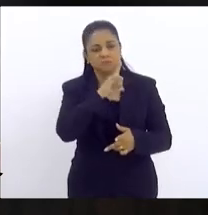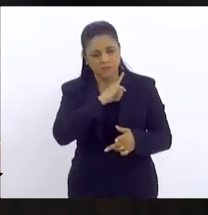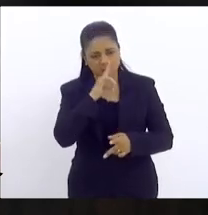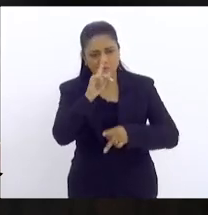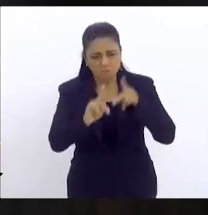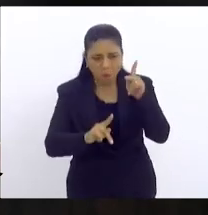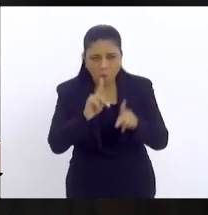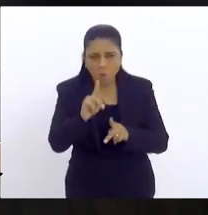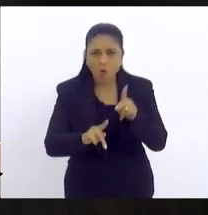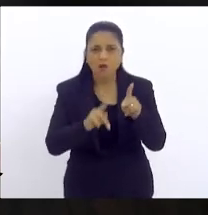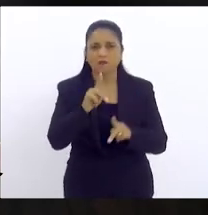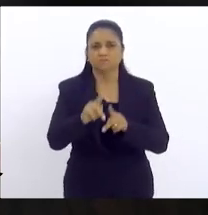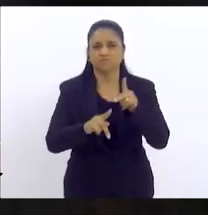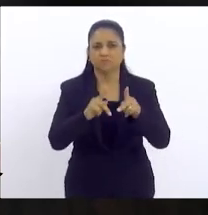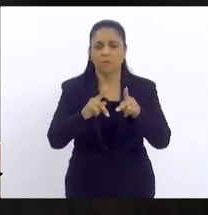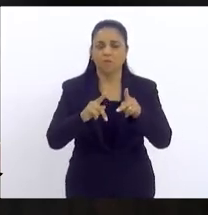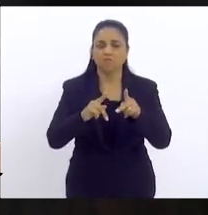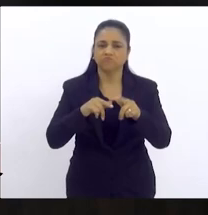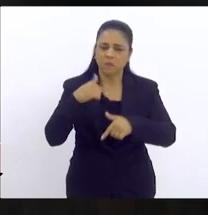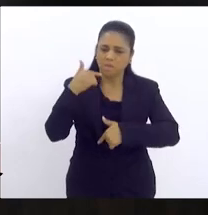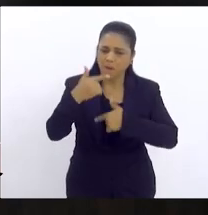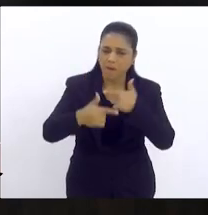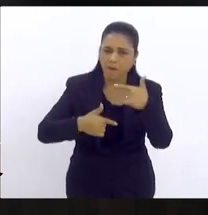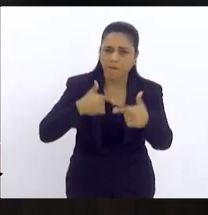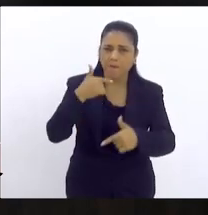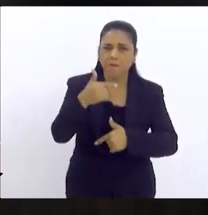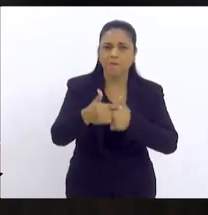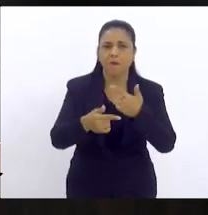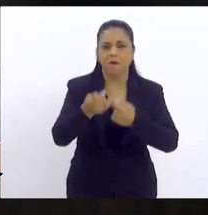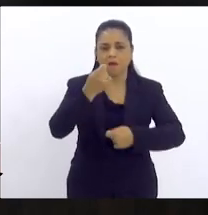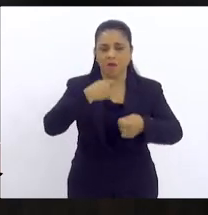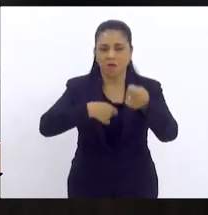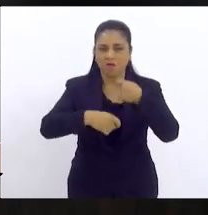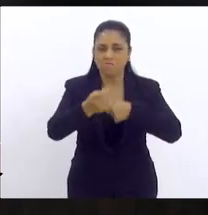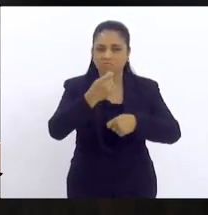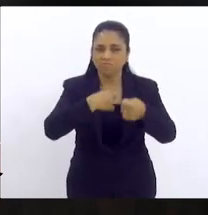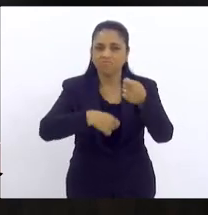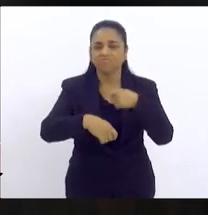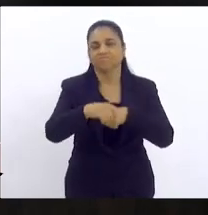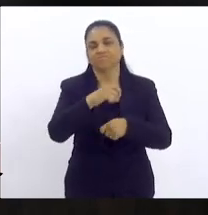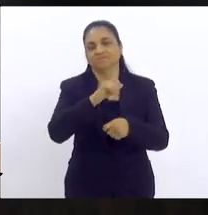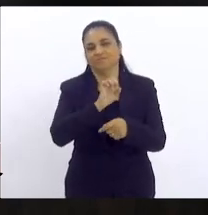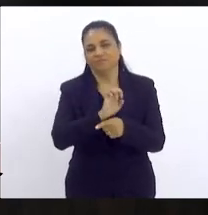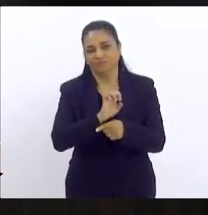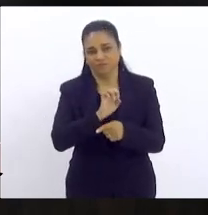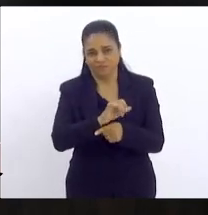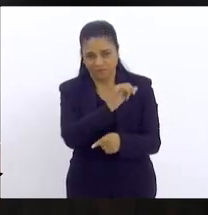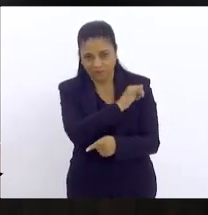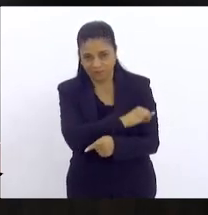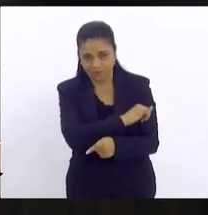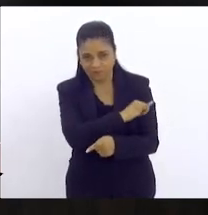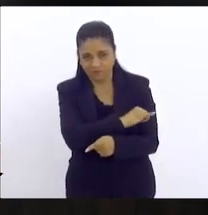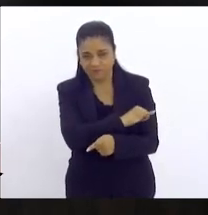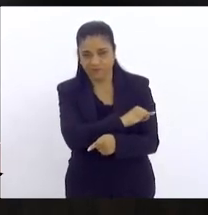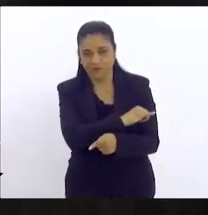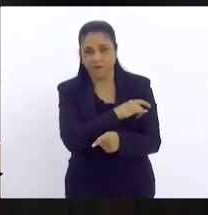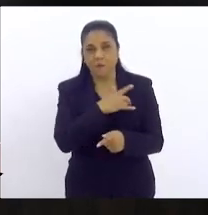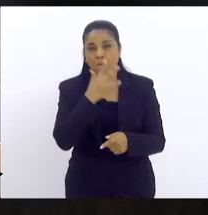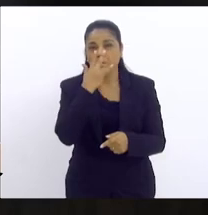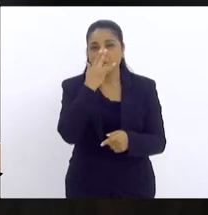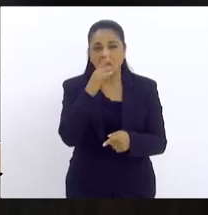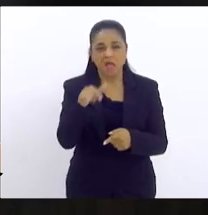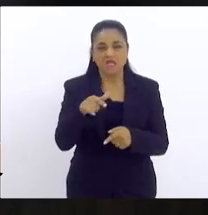que faz mover a Roda do nosso estado que muitos falam que a dormitório cidade